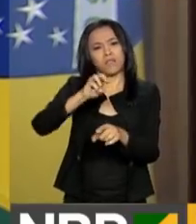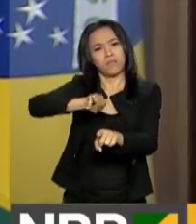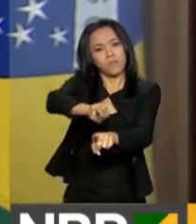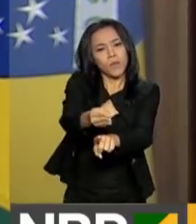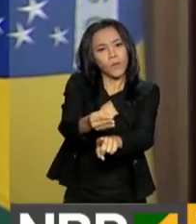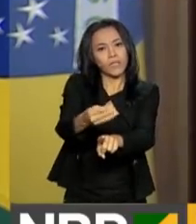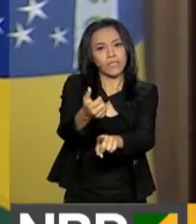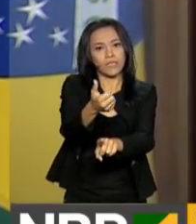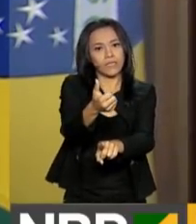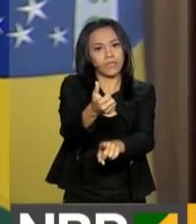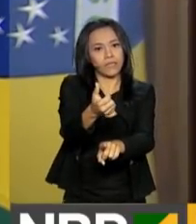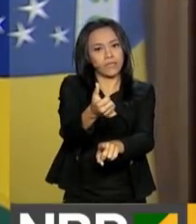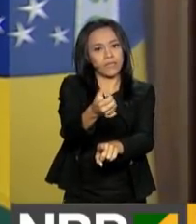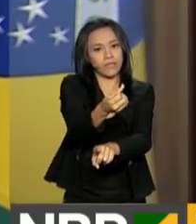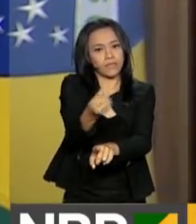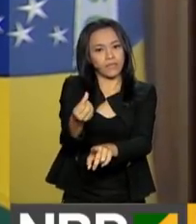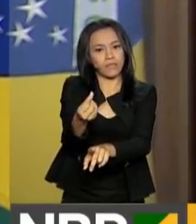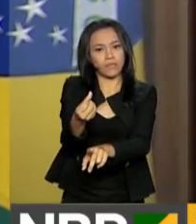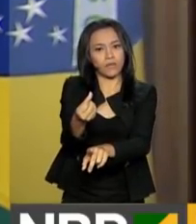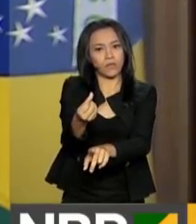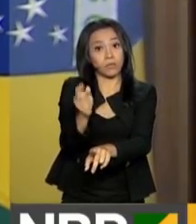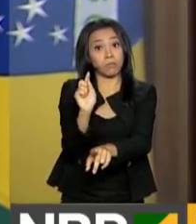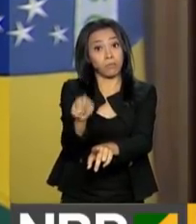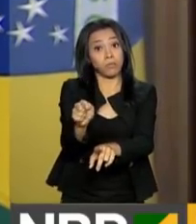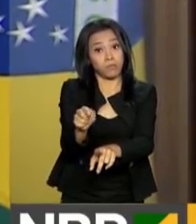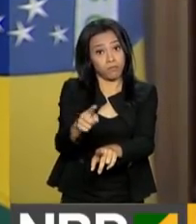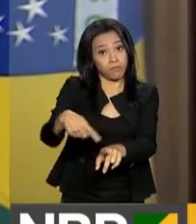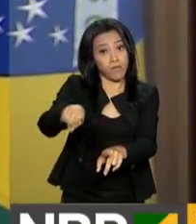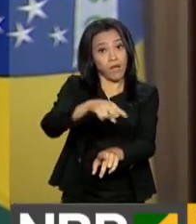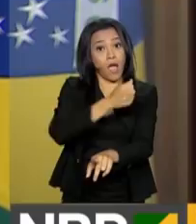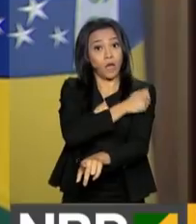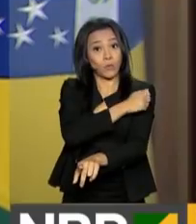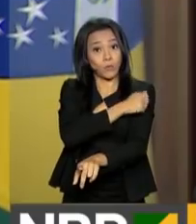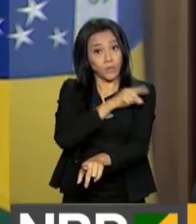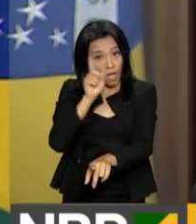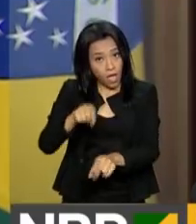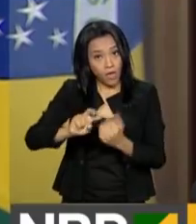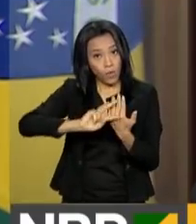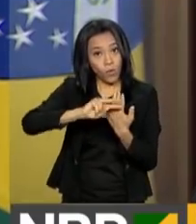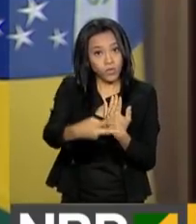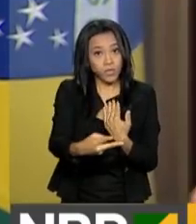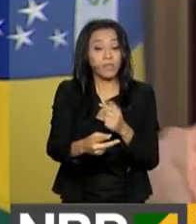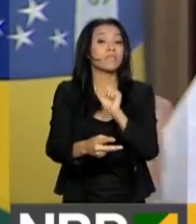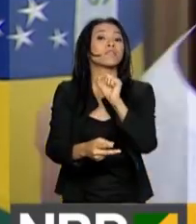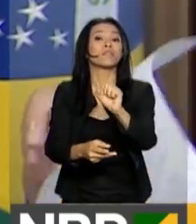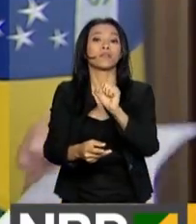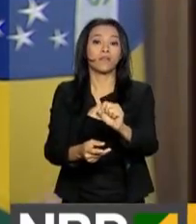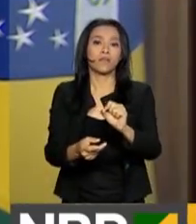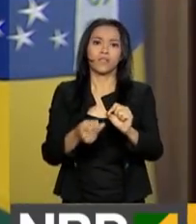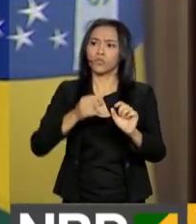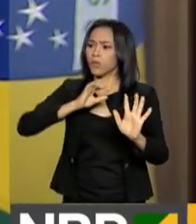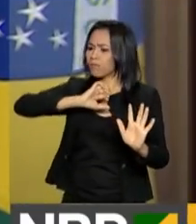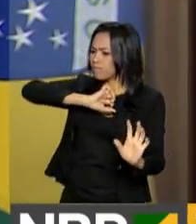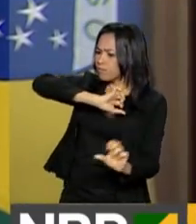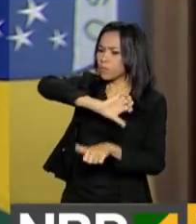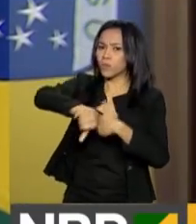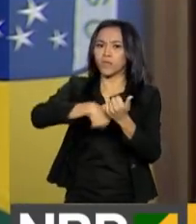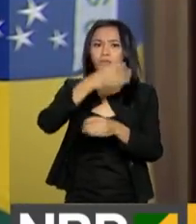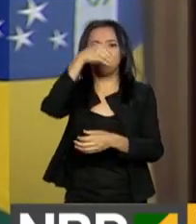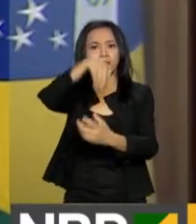600 mil alunos não é isso tudo fruto é exatamente de uma revolução é na